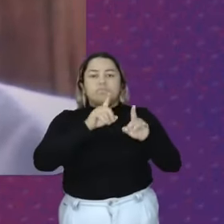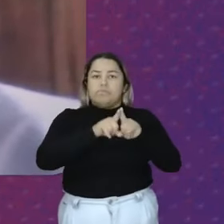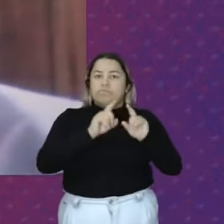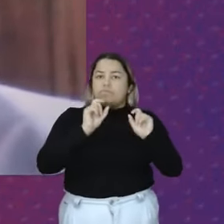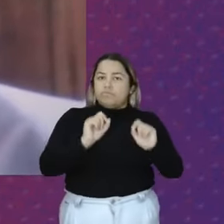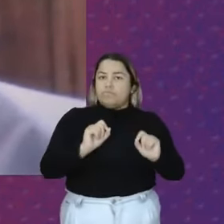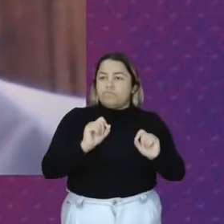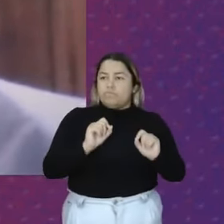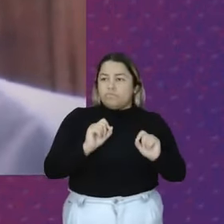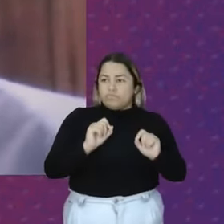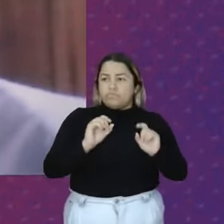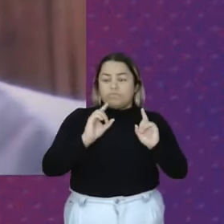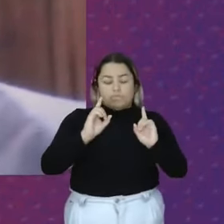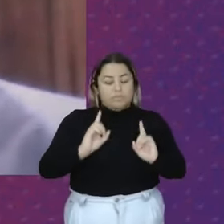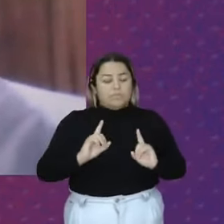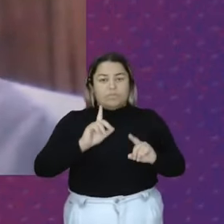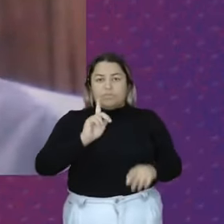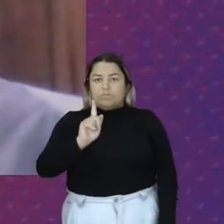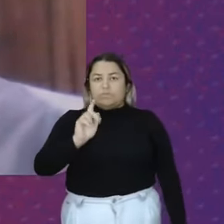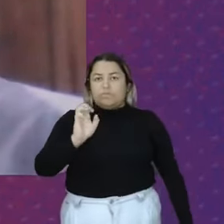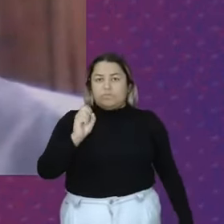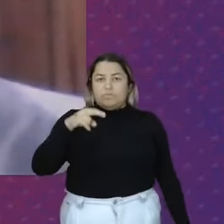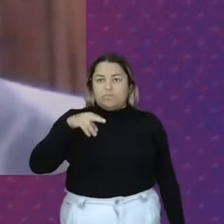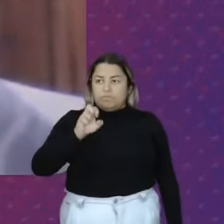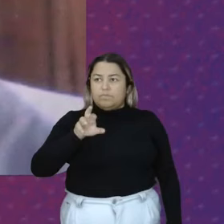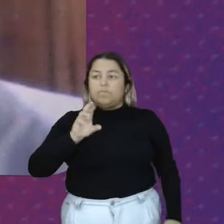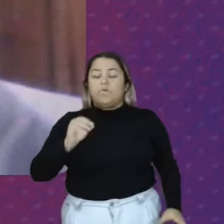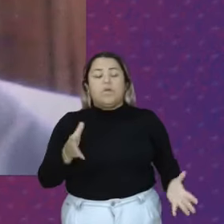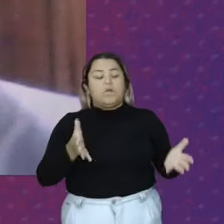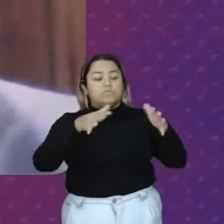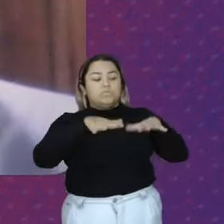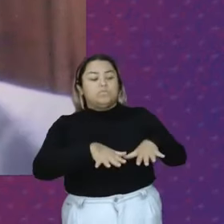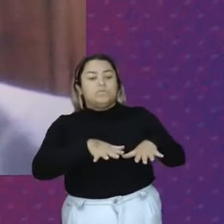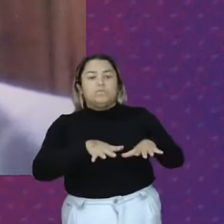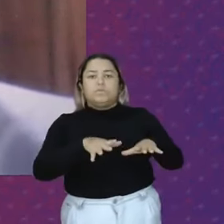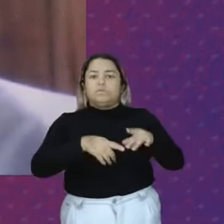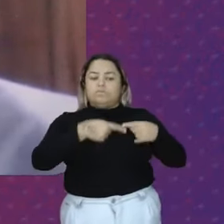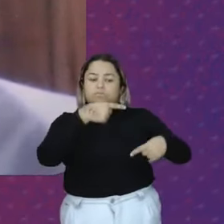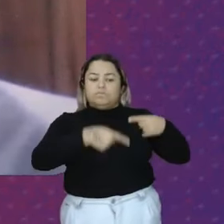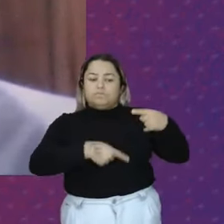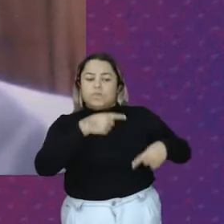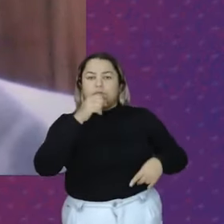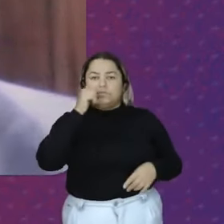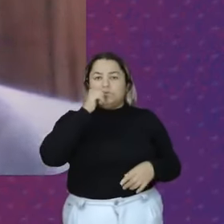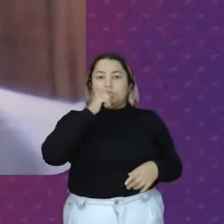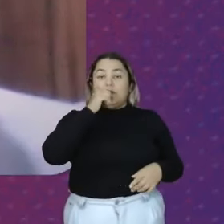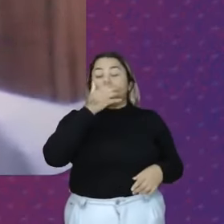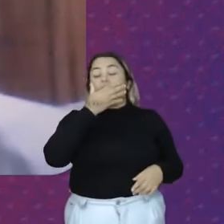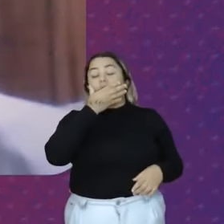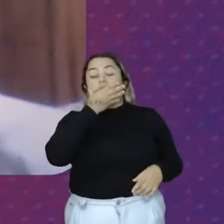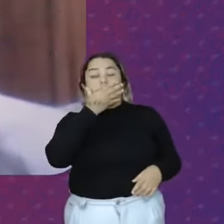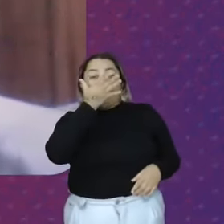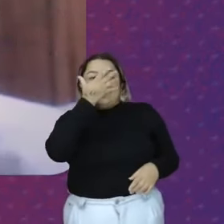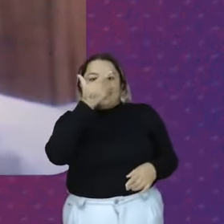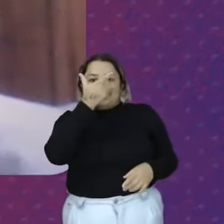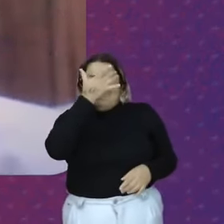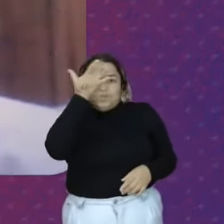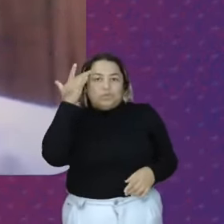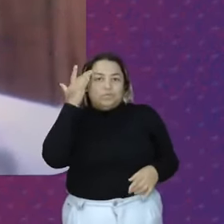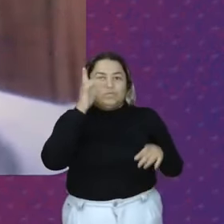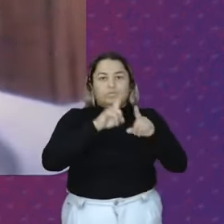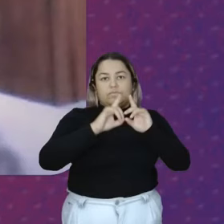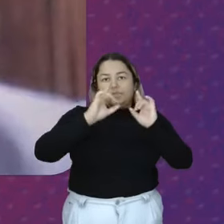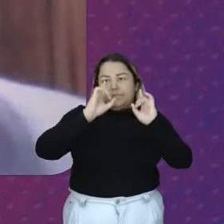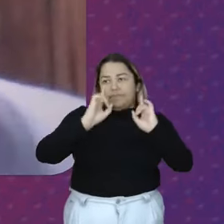deficiência nas políticas públicas de gênero e promover a inclusão do infox de gên nas políticas de pessoas com deficiência a gente busca dar visibilidade à mulher com